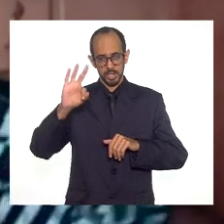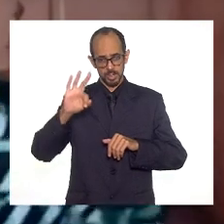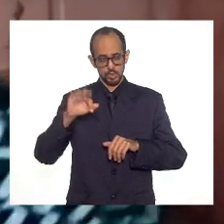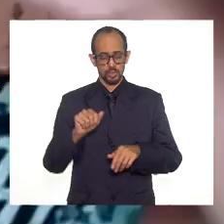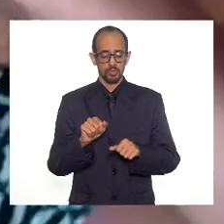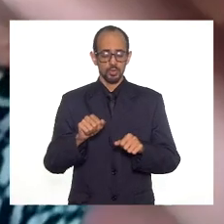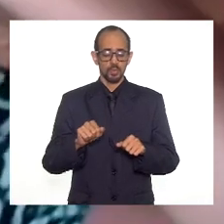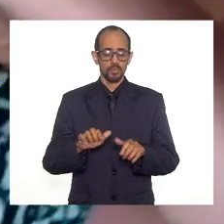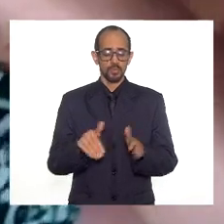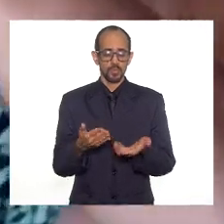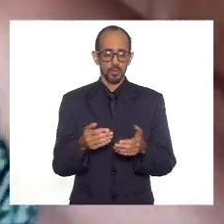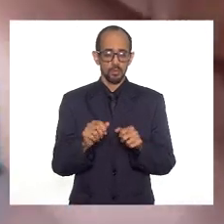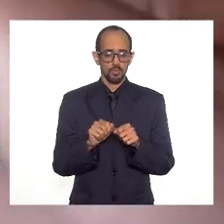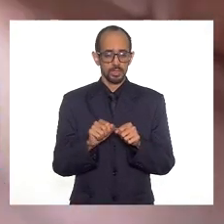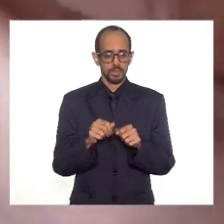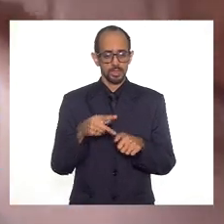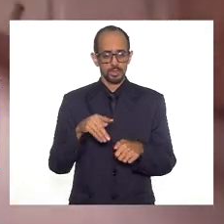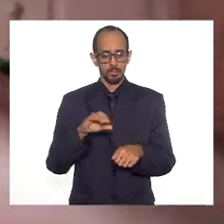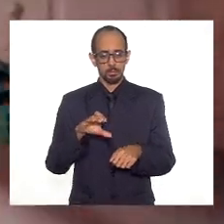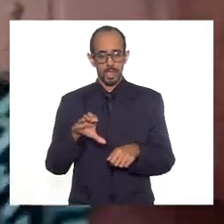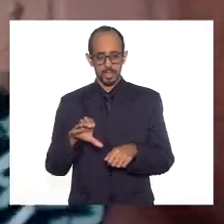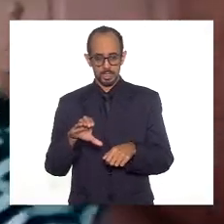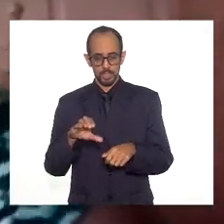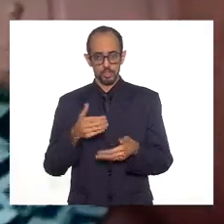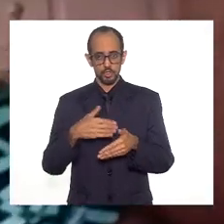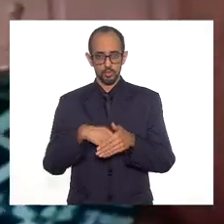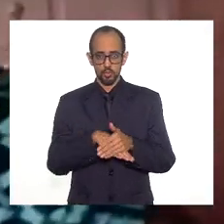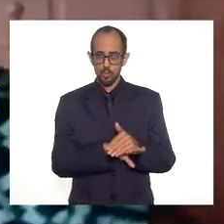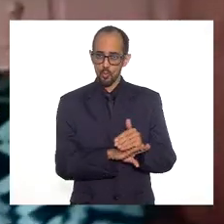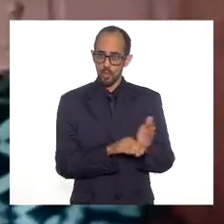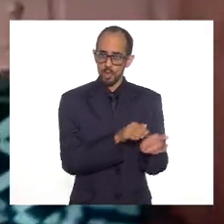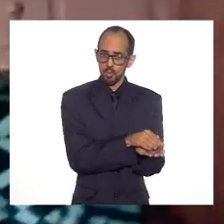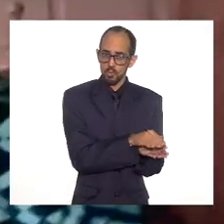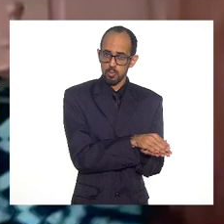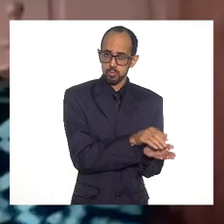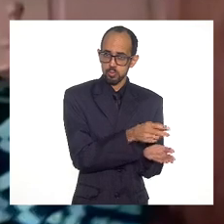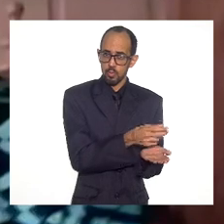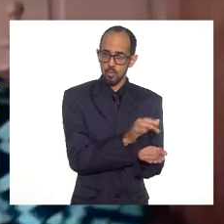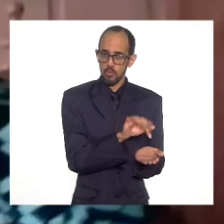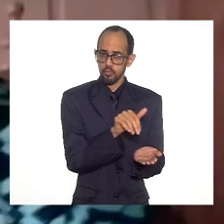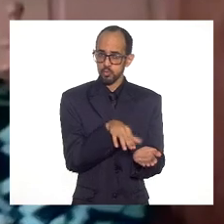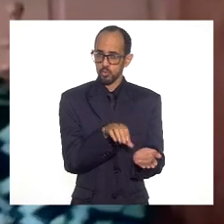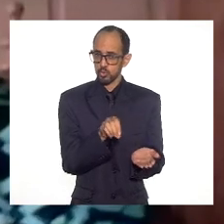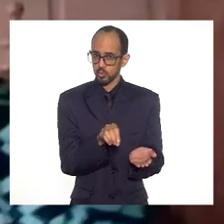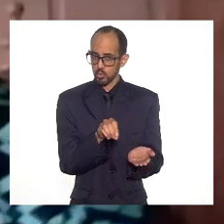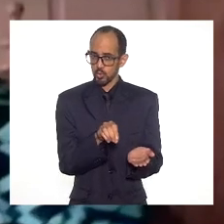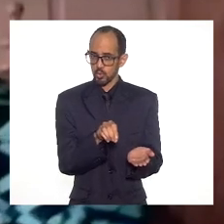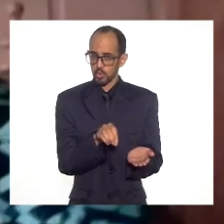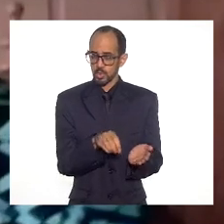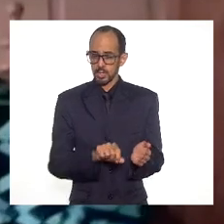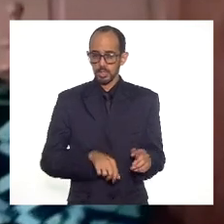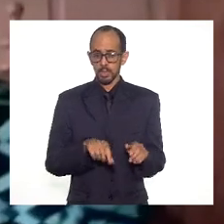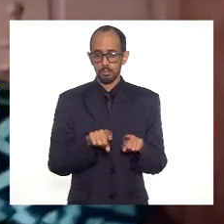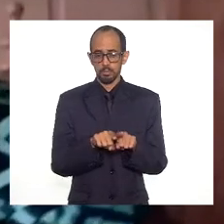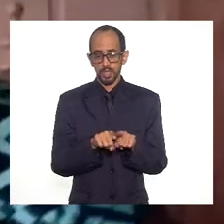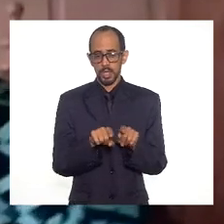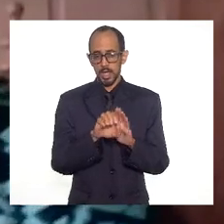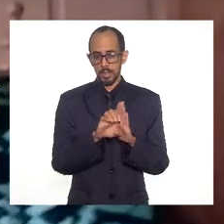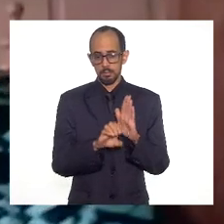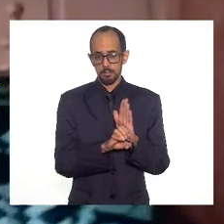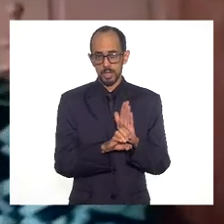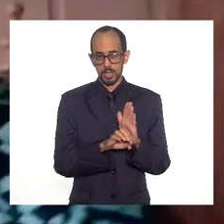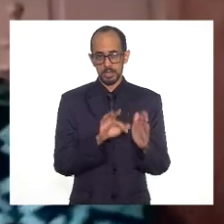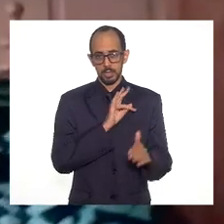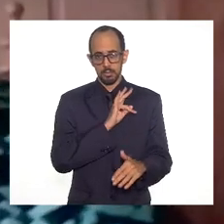o deputado Luiz Paulo muito bem, né, que a emenda proposta pela deputada Marta Rocha